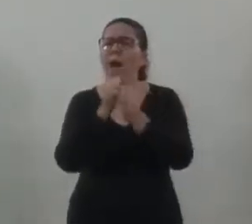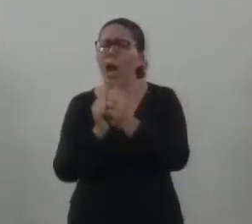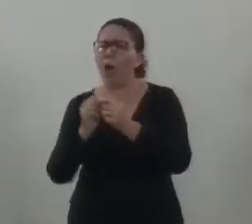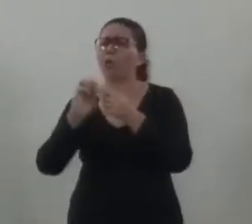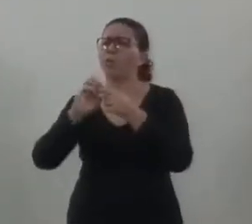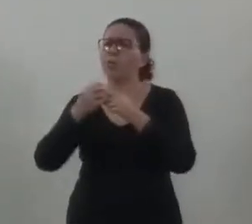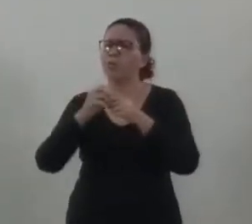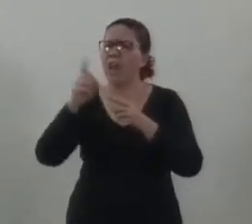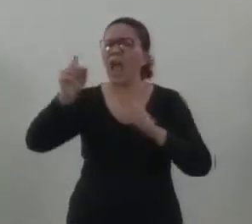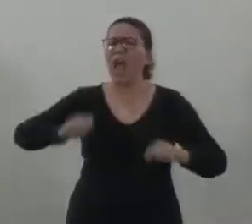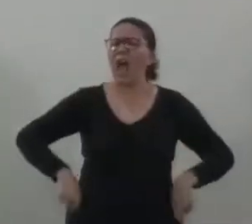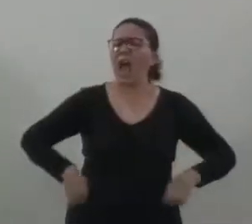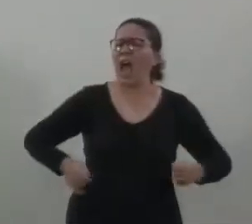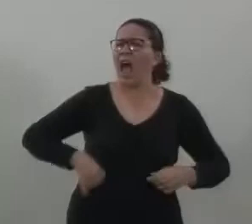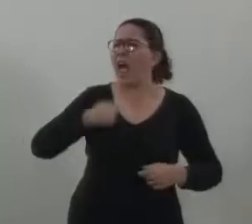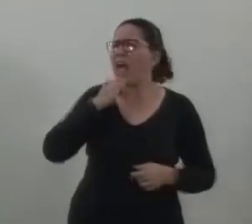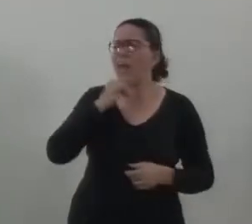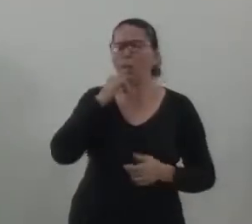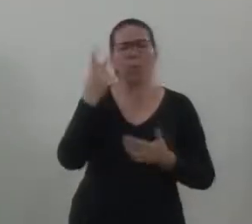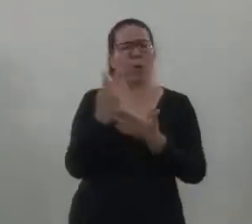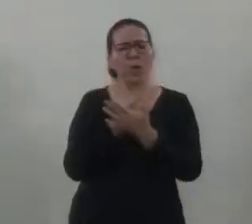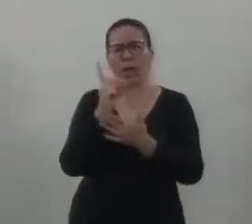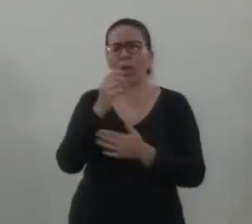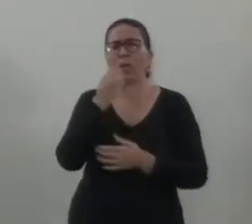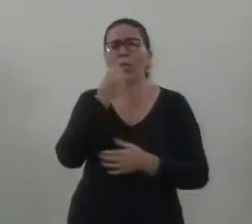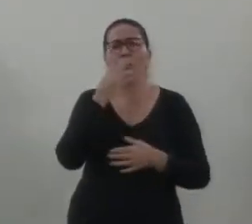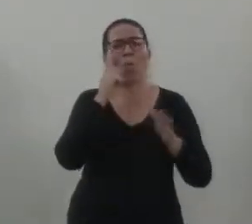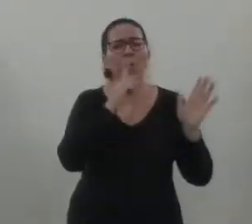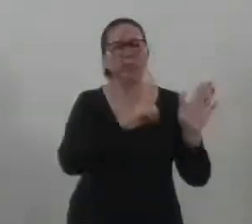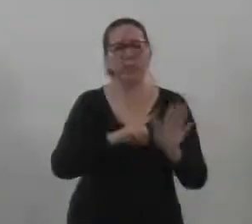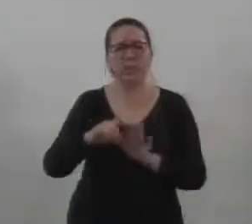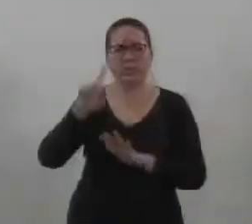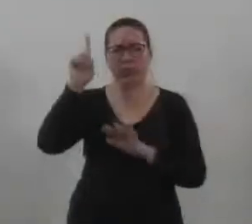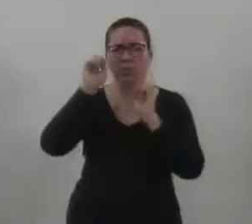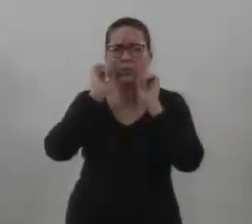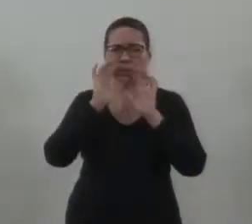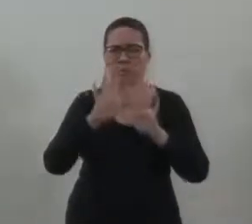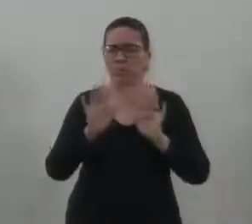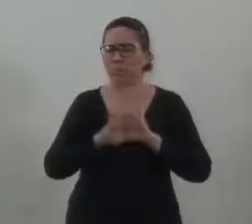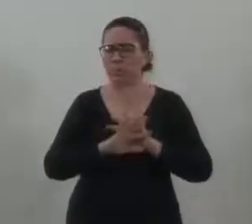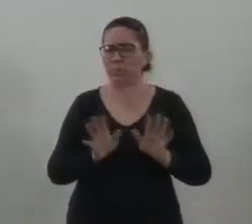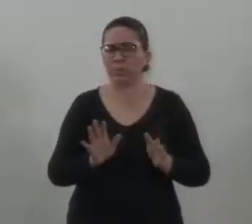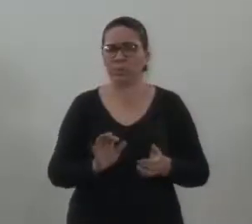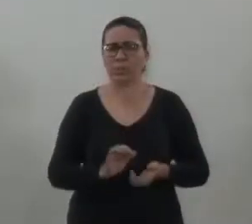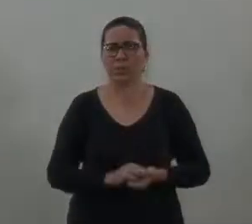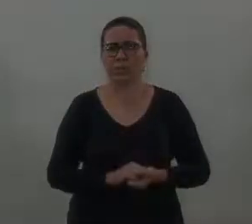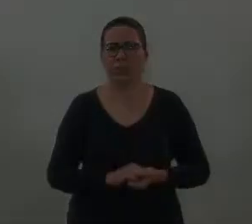não gaste o dinheiro público de maneira incorreta. Uma boa semana a todos, fiquem com Deus. É isso essa noite.